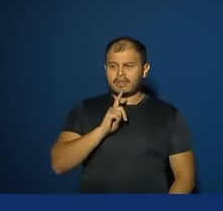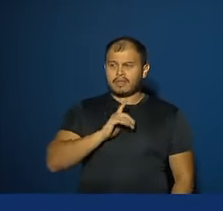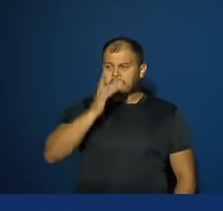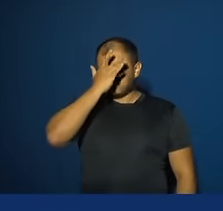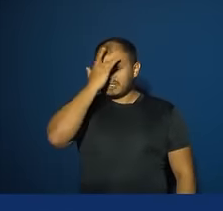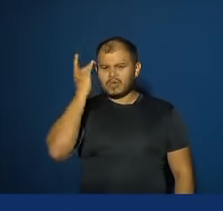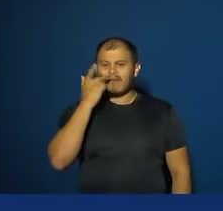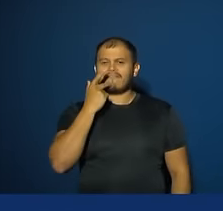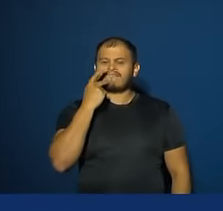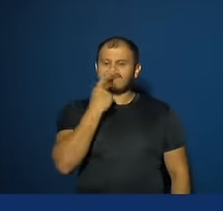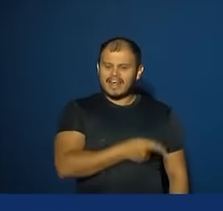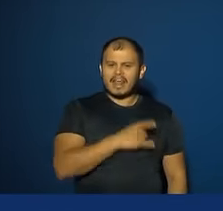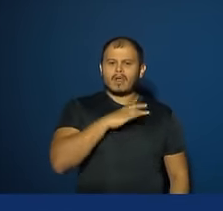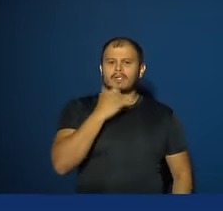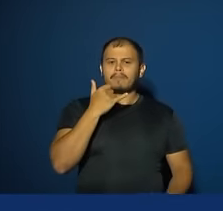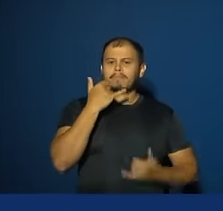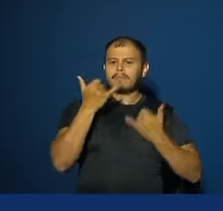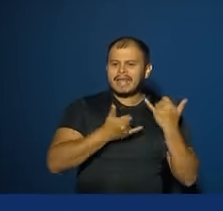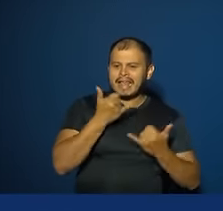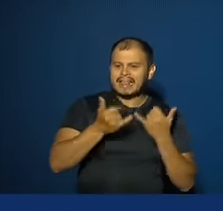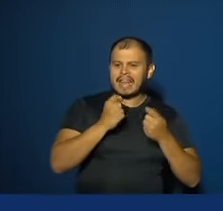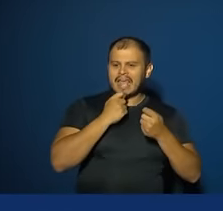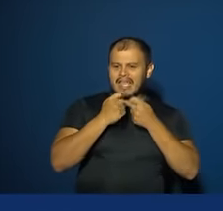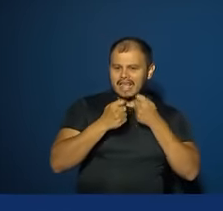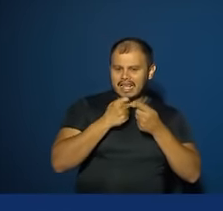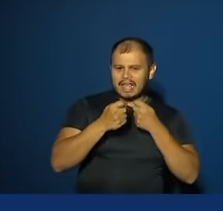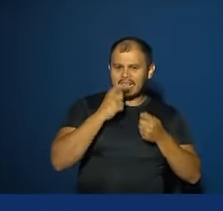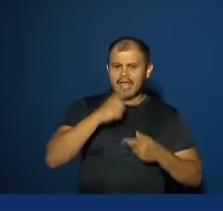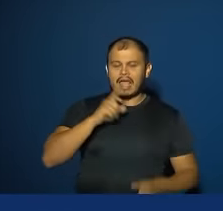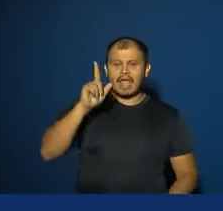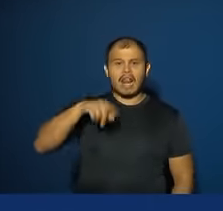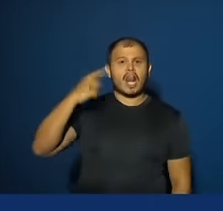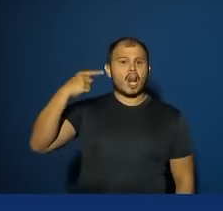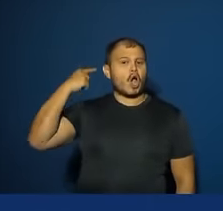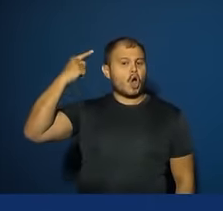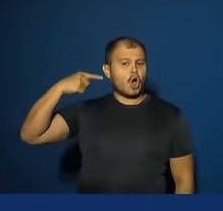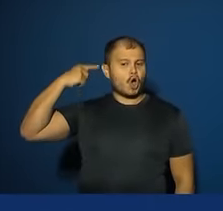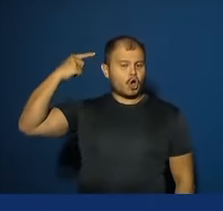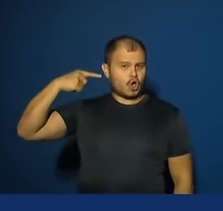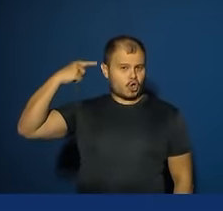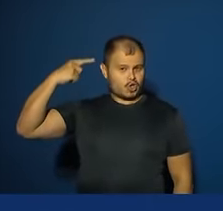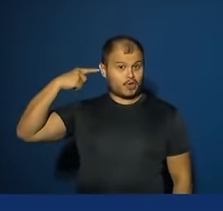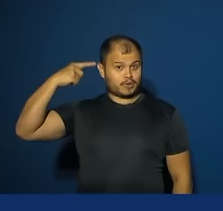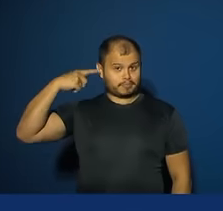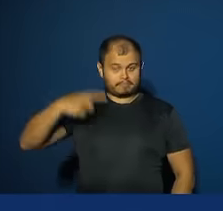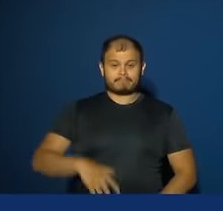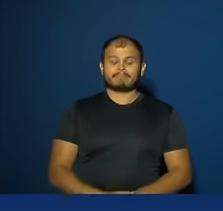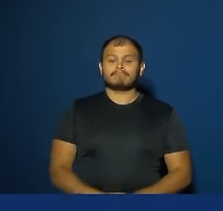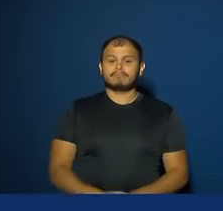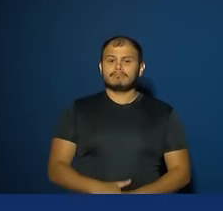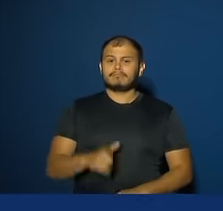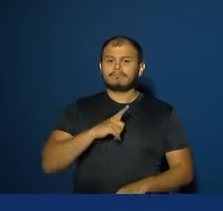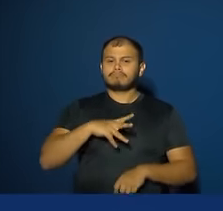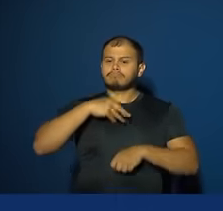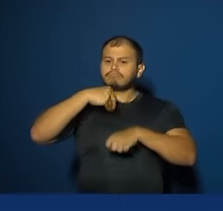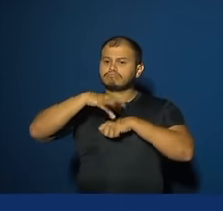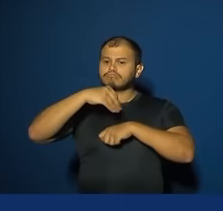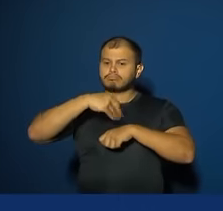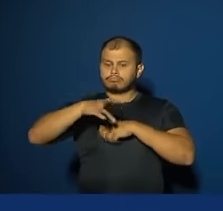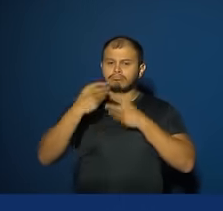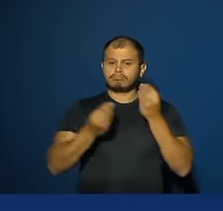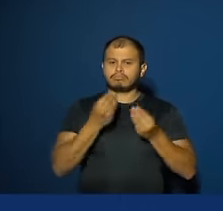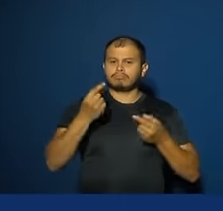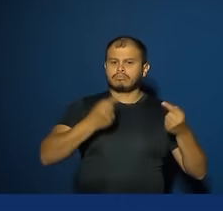na na brincadeira da Imprensa Argentina com ele é loco ele deu lições de fazer política